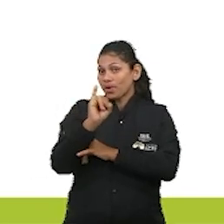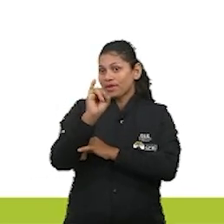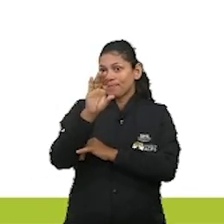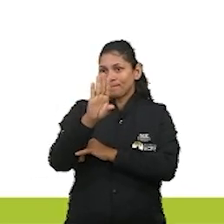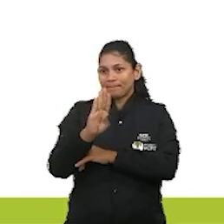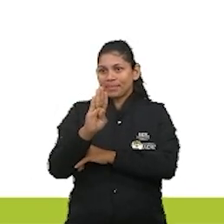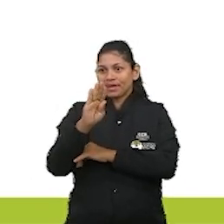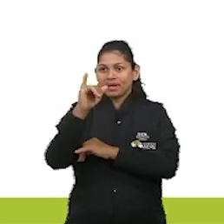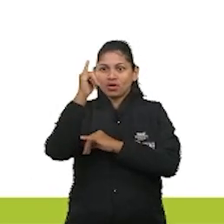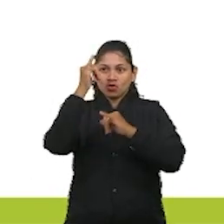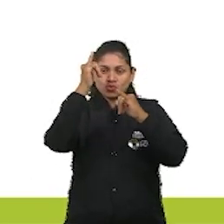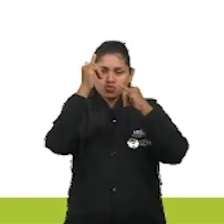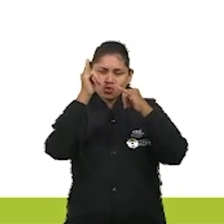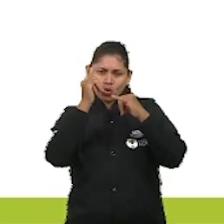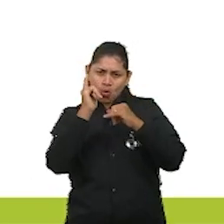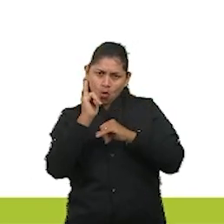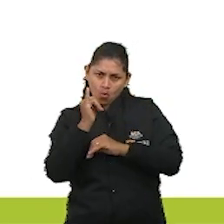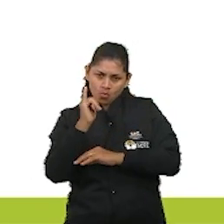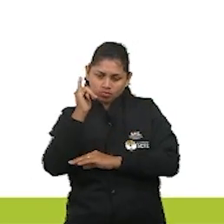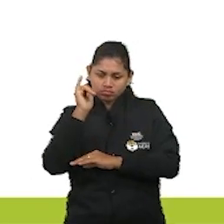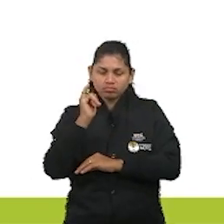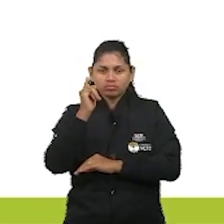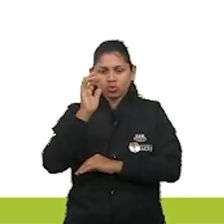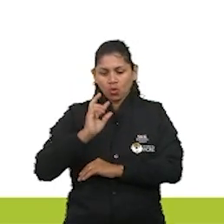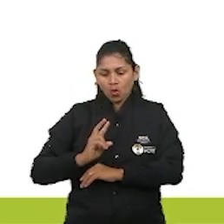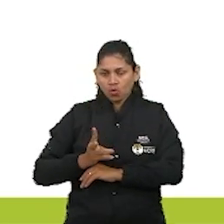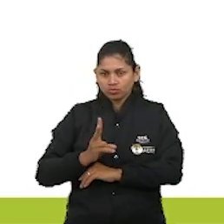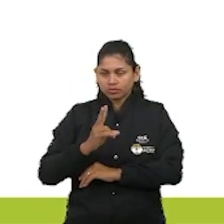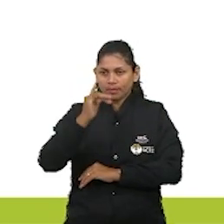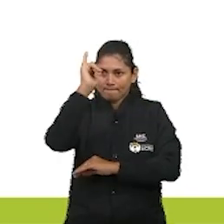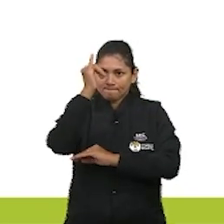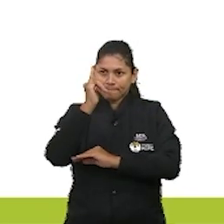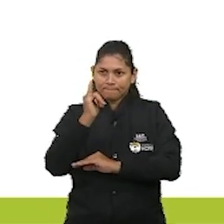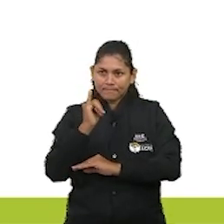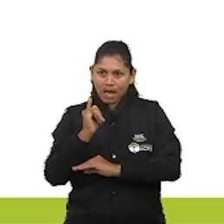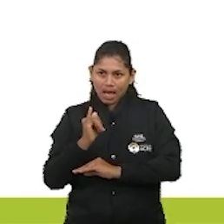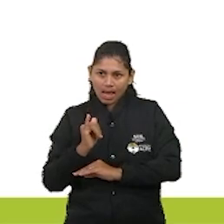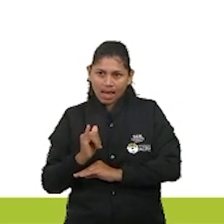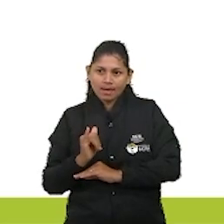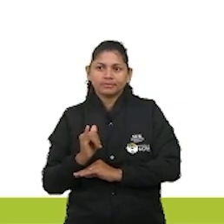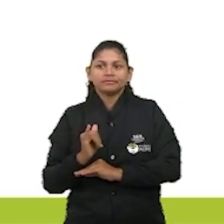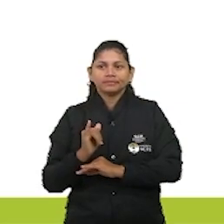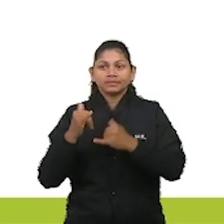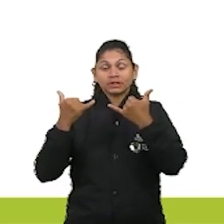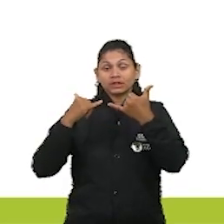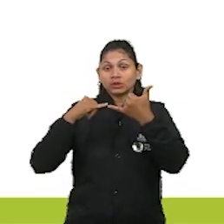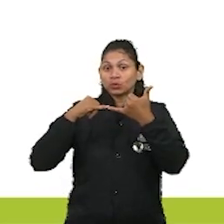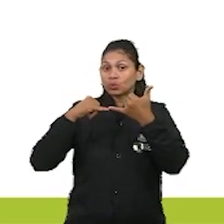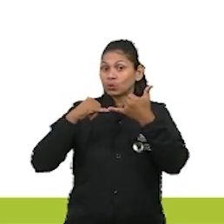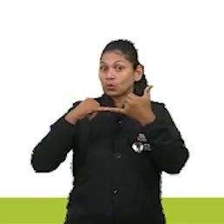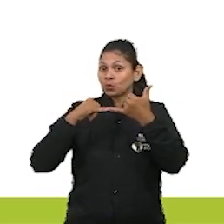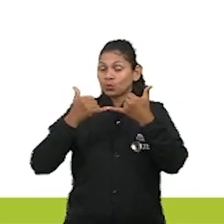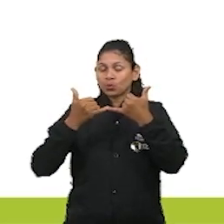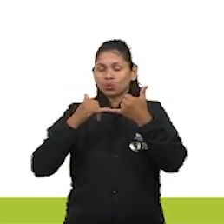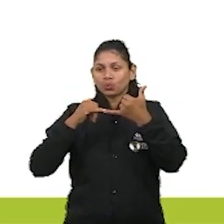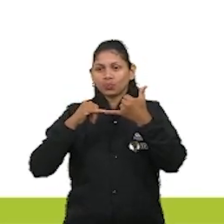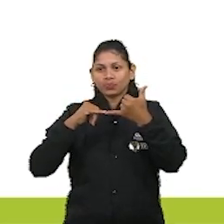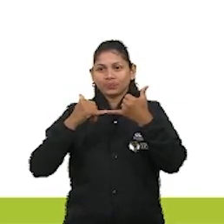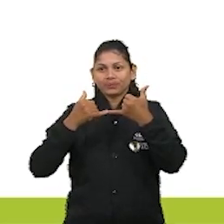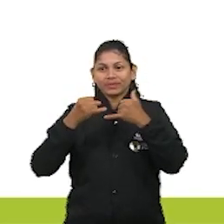nó, tá? Outro nó. E esse outro nó, ele liga